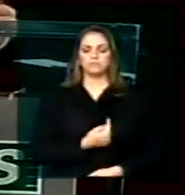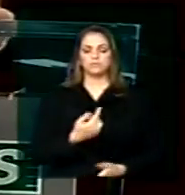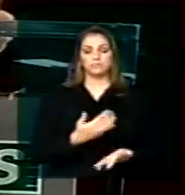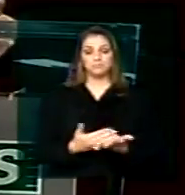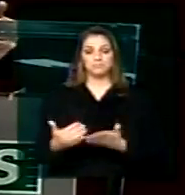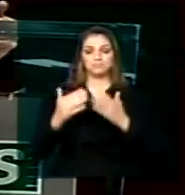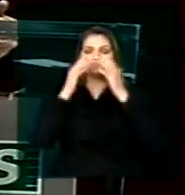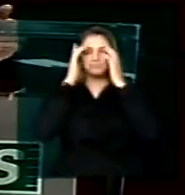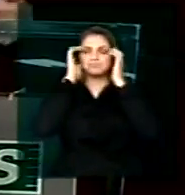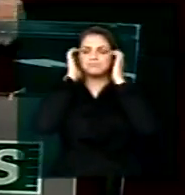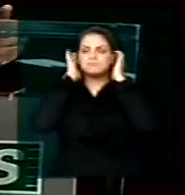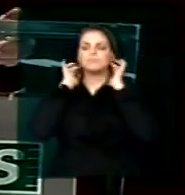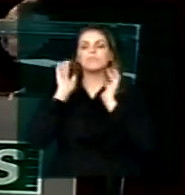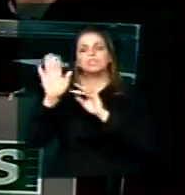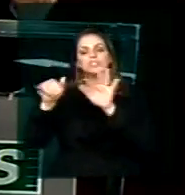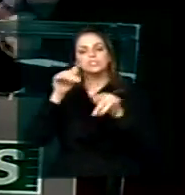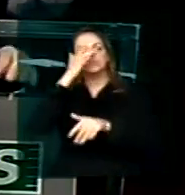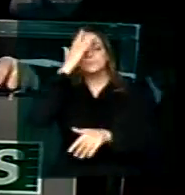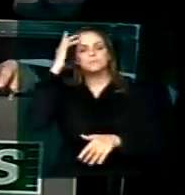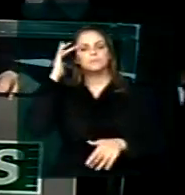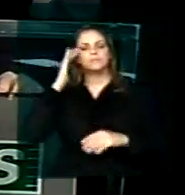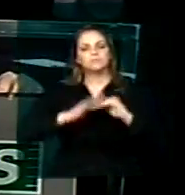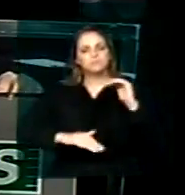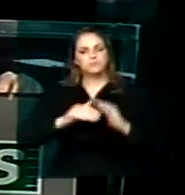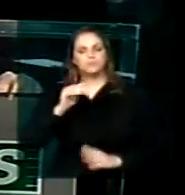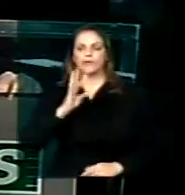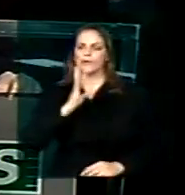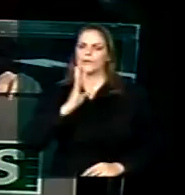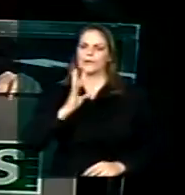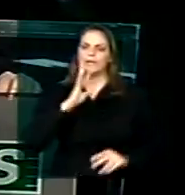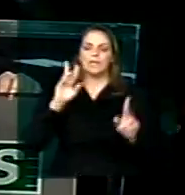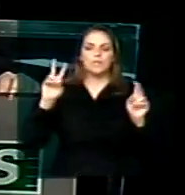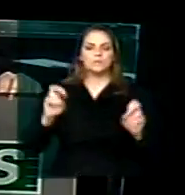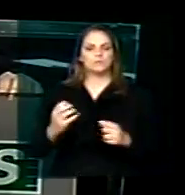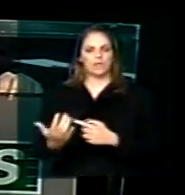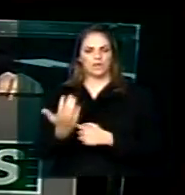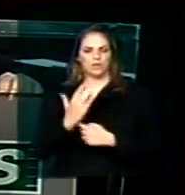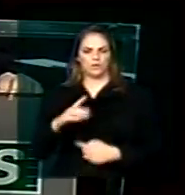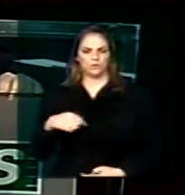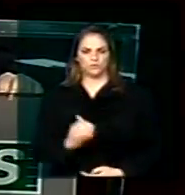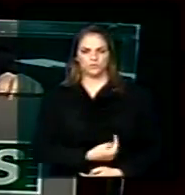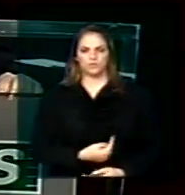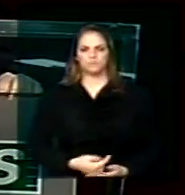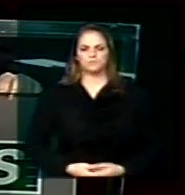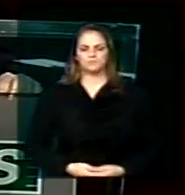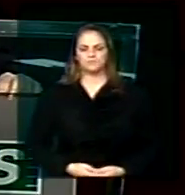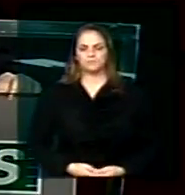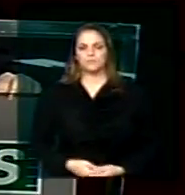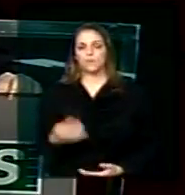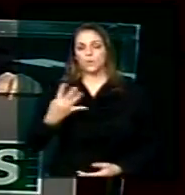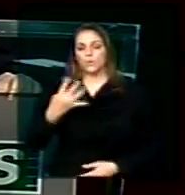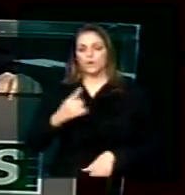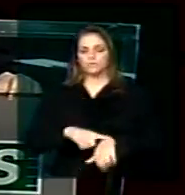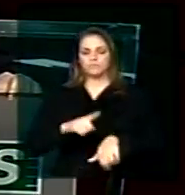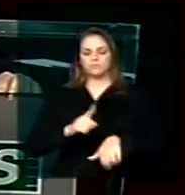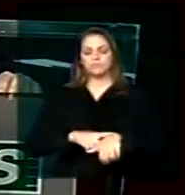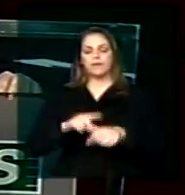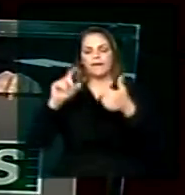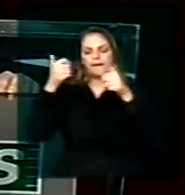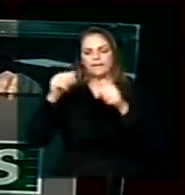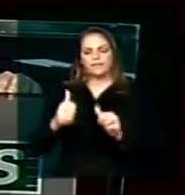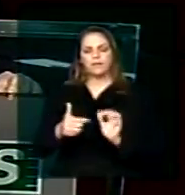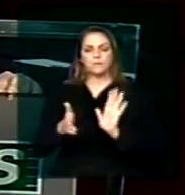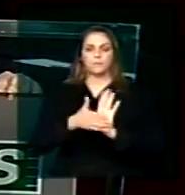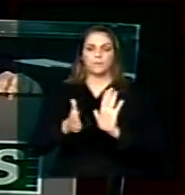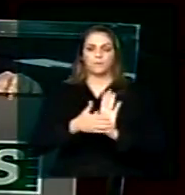trazer pessoas que tenham conhecimento notável no assunto para colaborar com a comissão. A quarta fase, com a análise das proposições